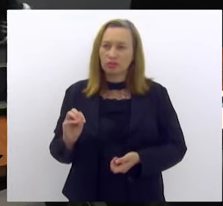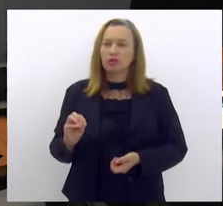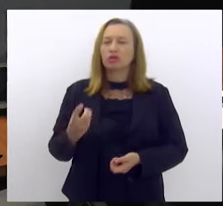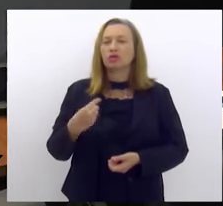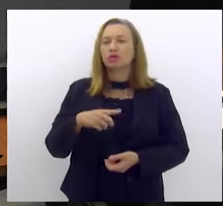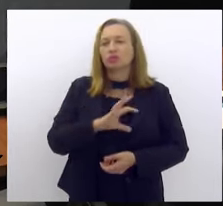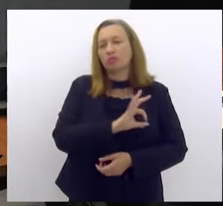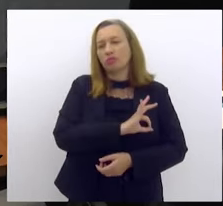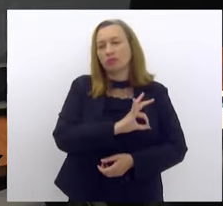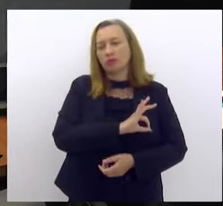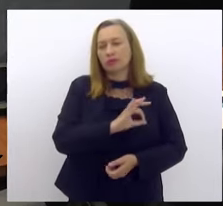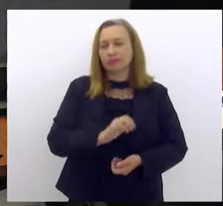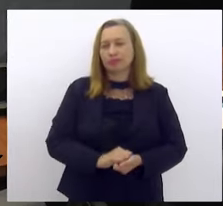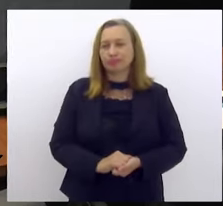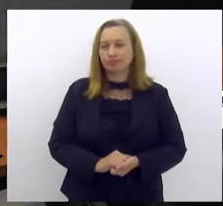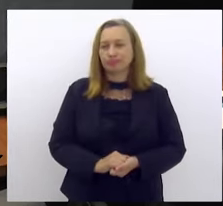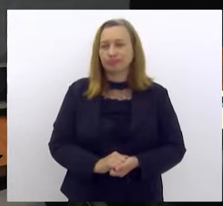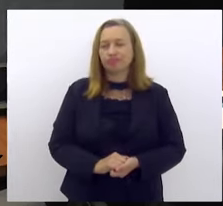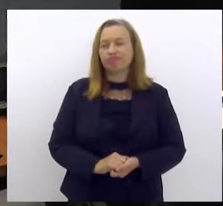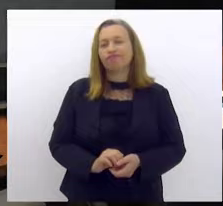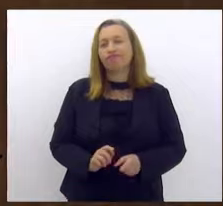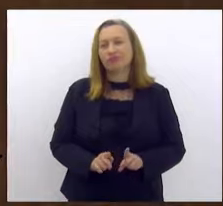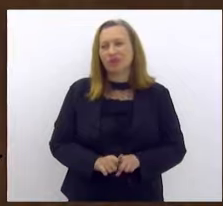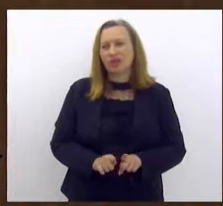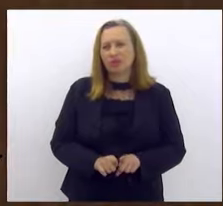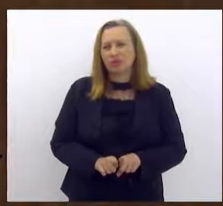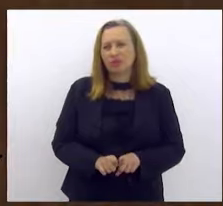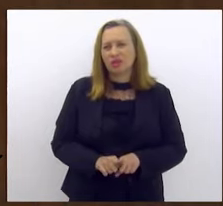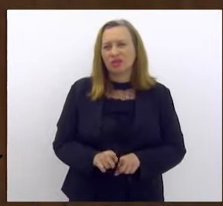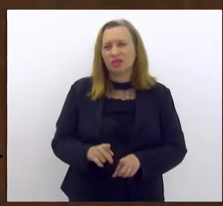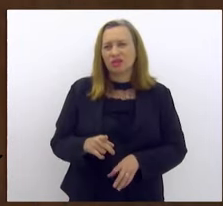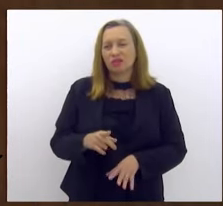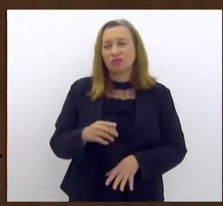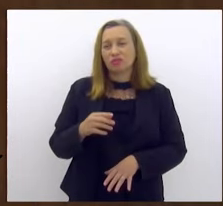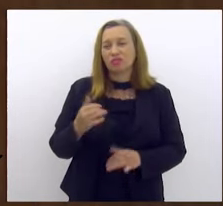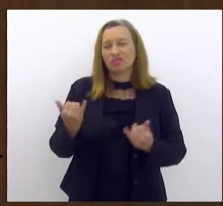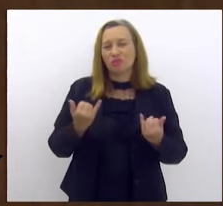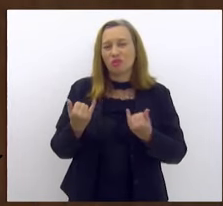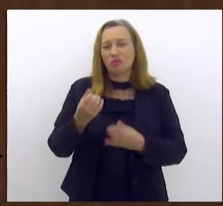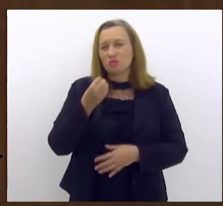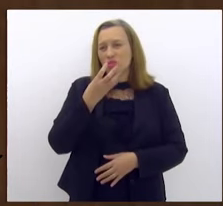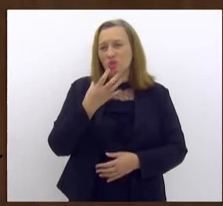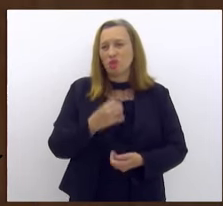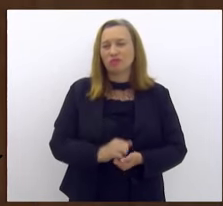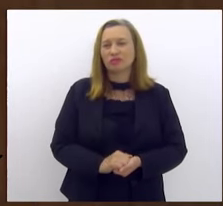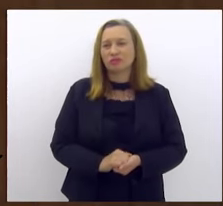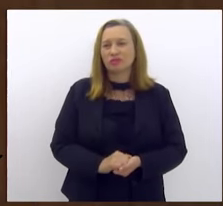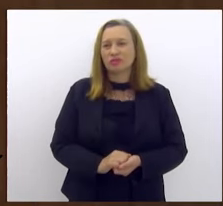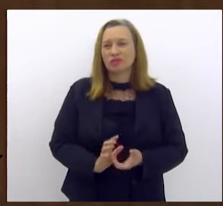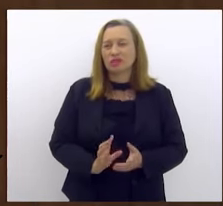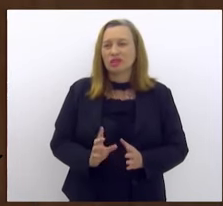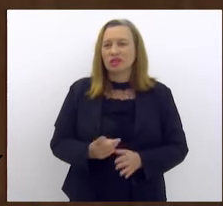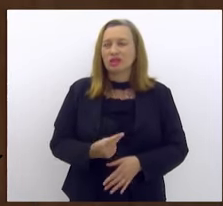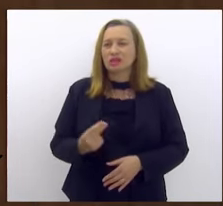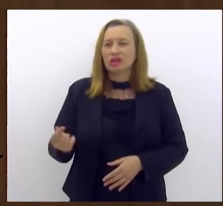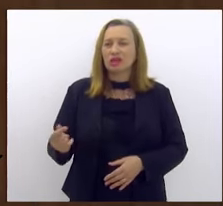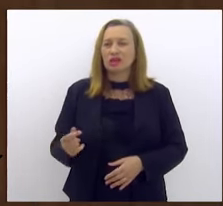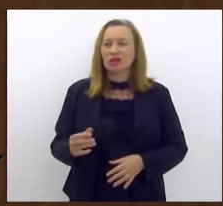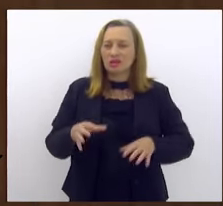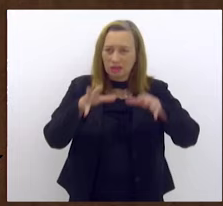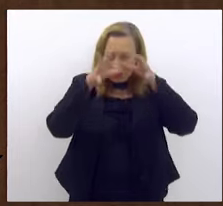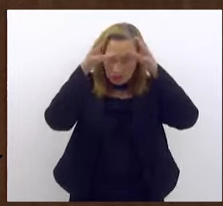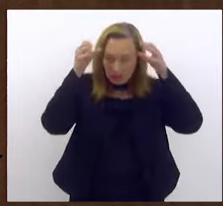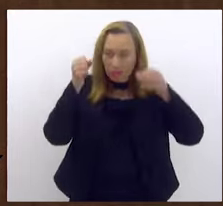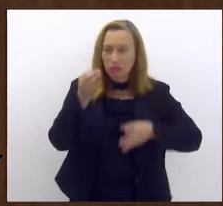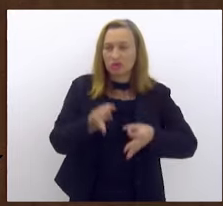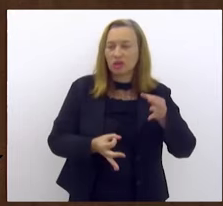polícia. Mas, ao mesmo tempo, também trazemos uma notícia muito boa. Acabei de sair do Tribunal de Contas do Estado agora,